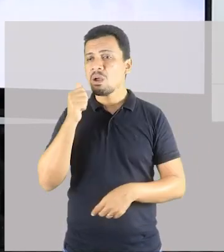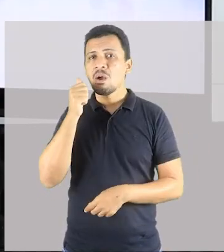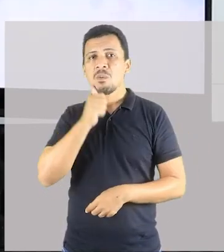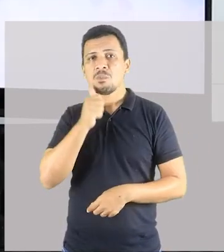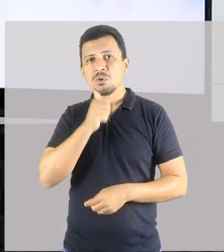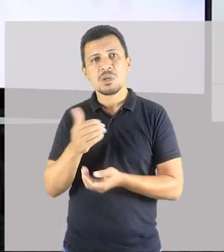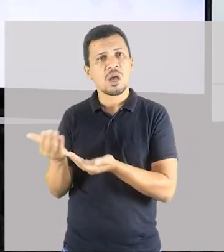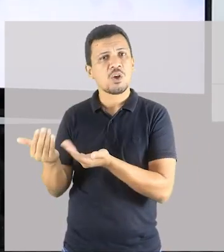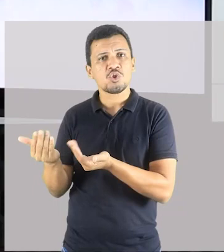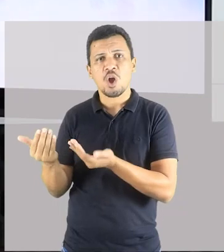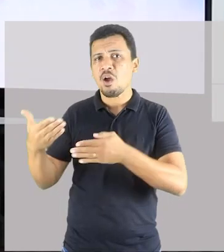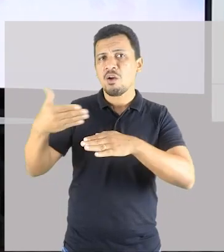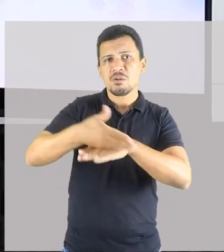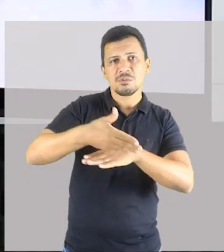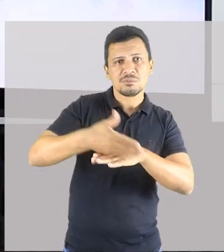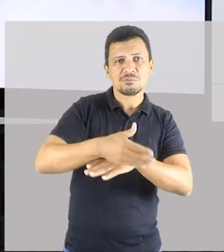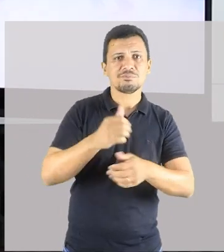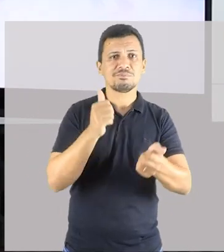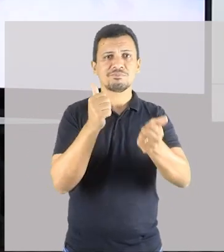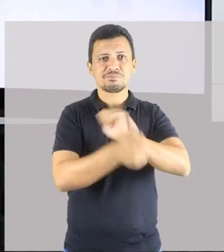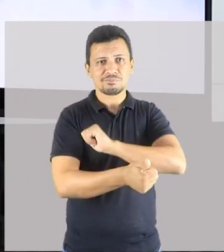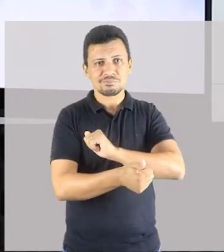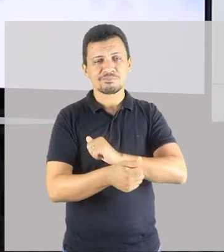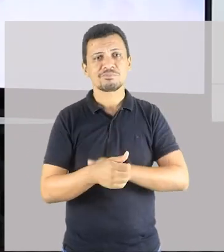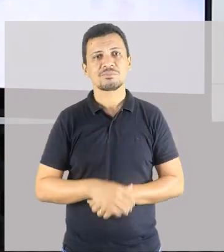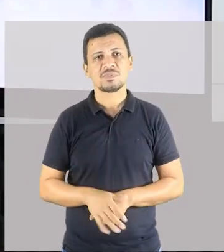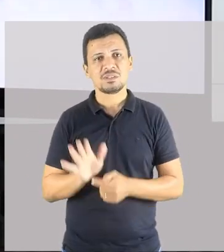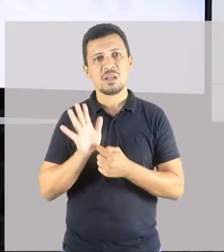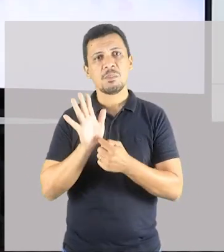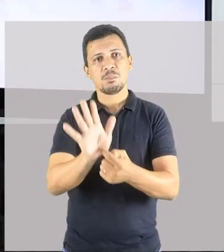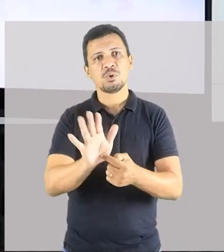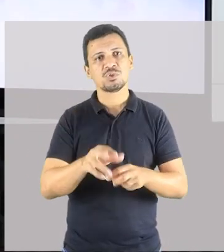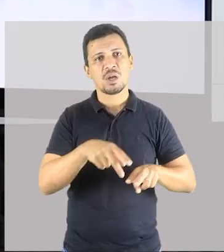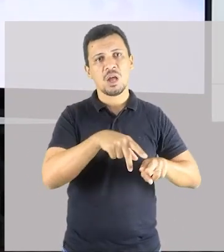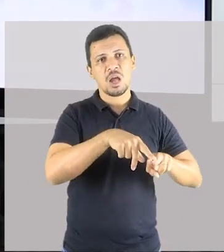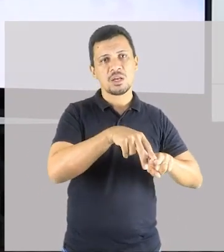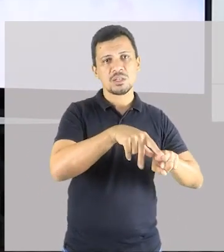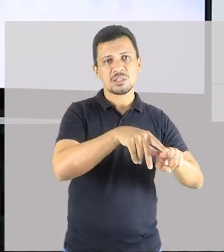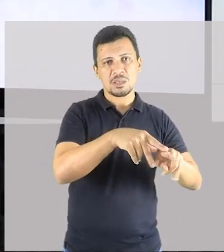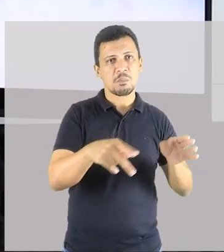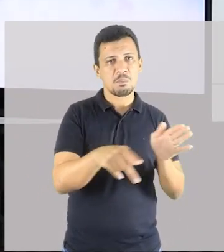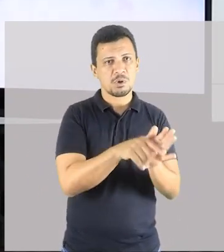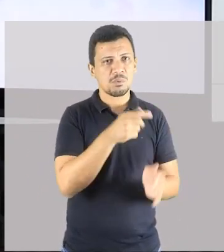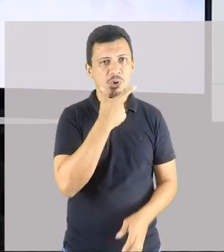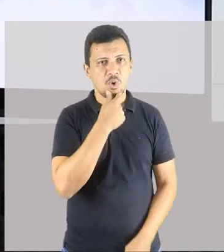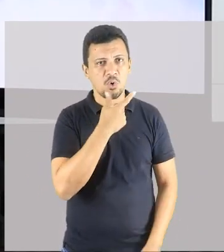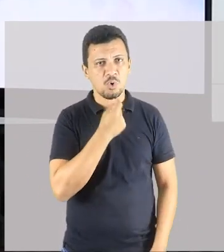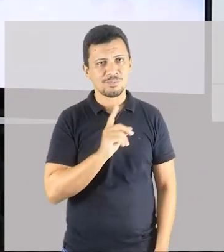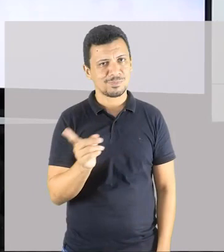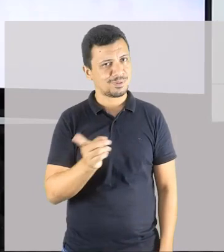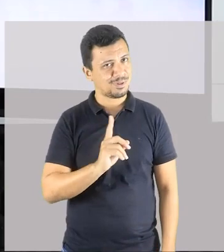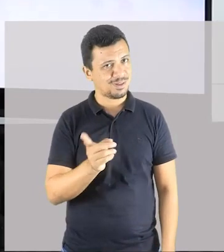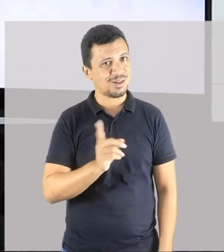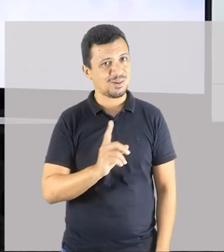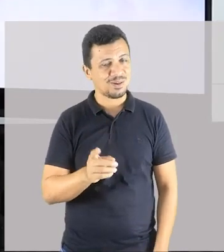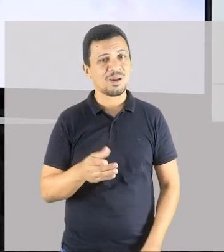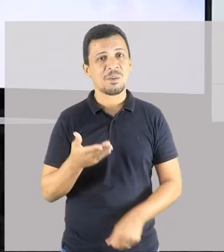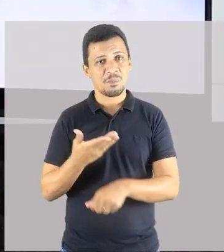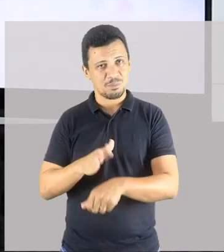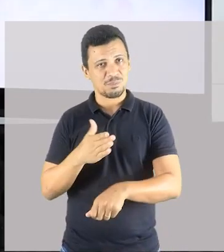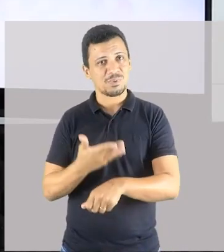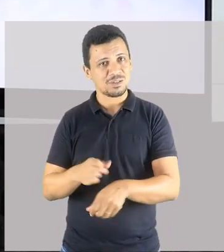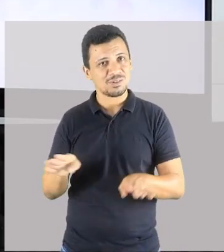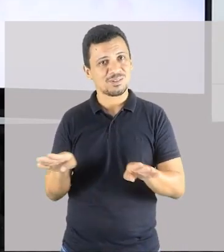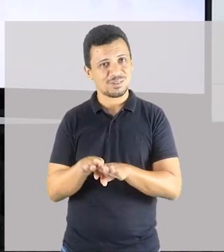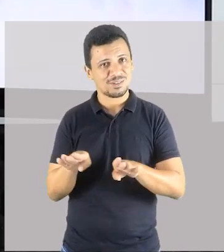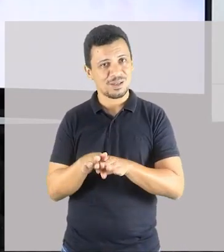estão inseridas nesse esporte, mostrando que o skate ele não é só para meninos, que ele é praticado também por